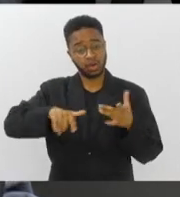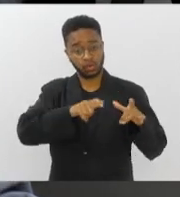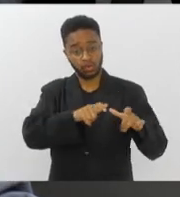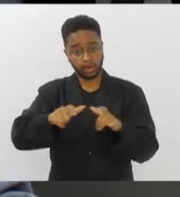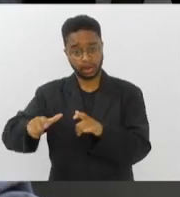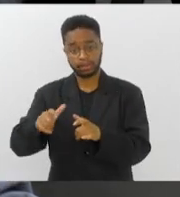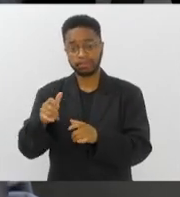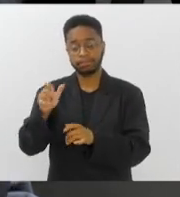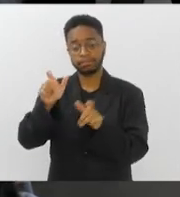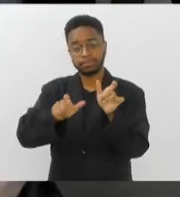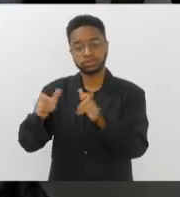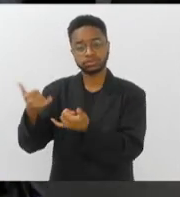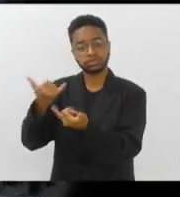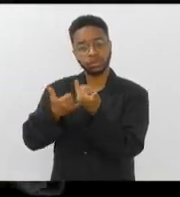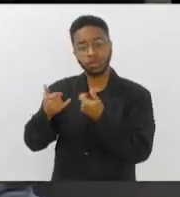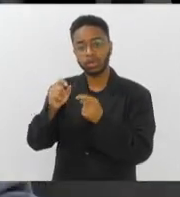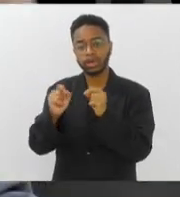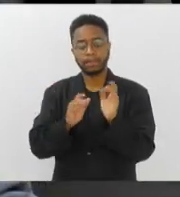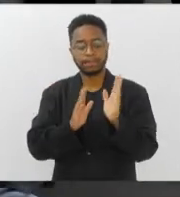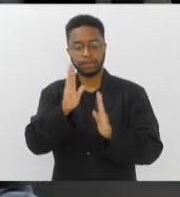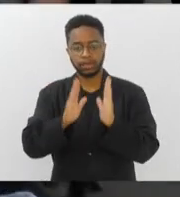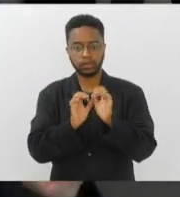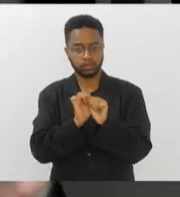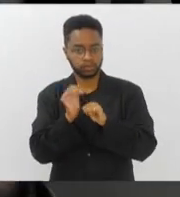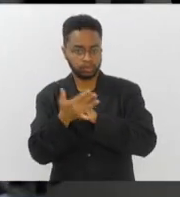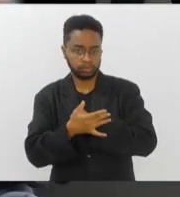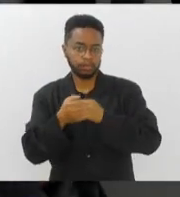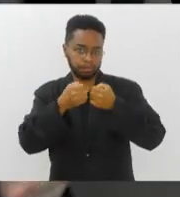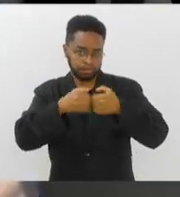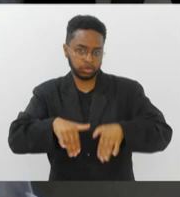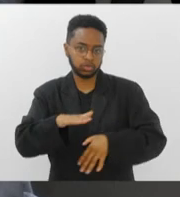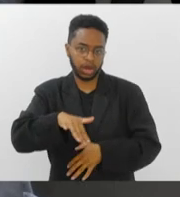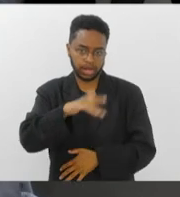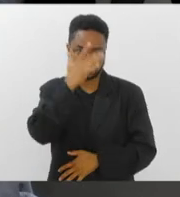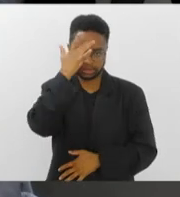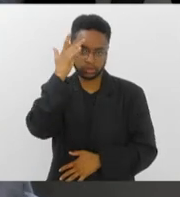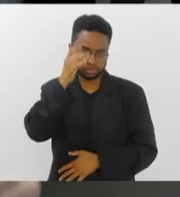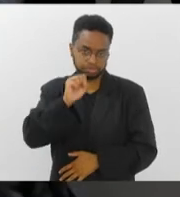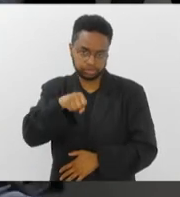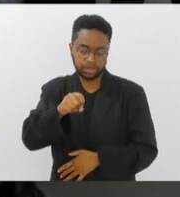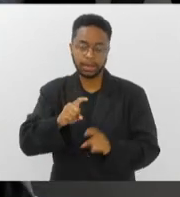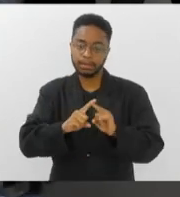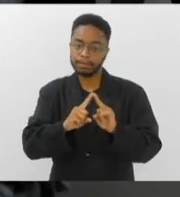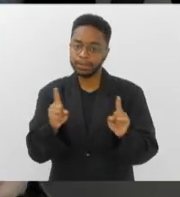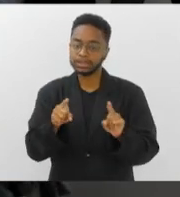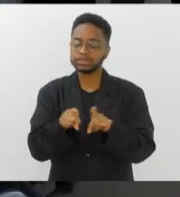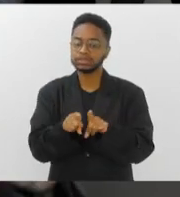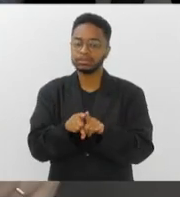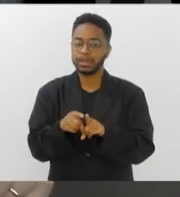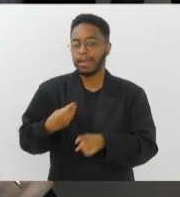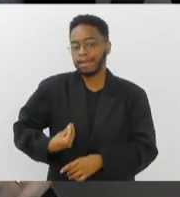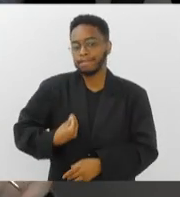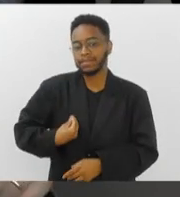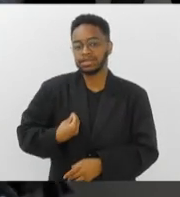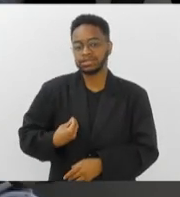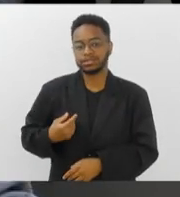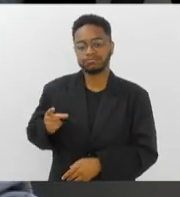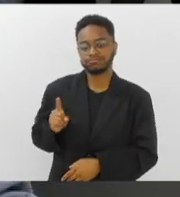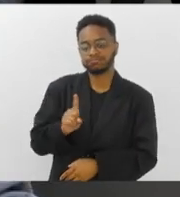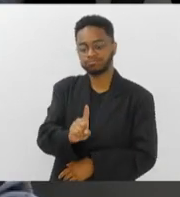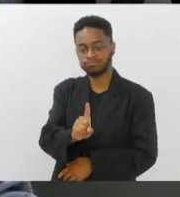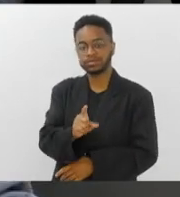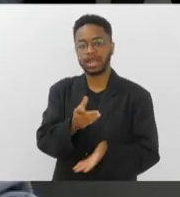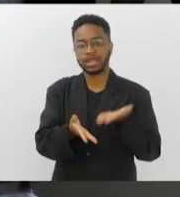retorno, que não só a pandemia impactou, como impactou tudo na saúde mental, naturalmente, mas a presença dos assistentes sociais estava